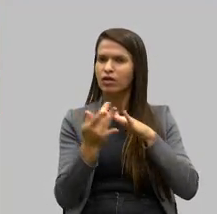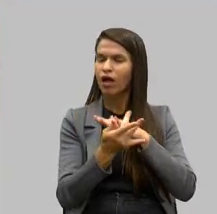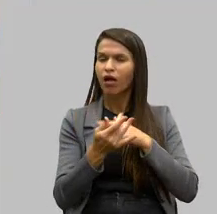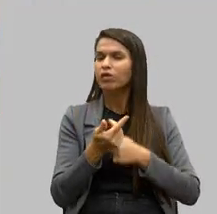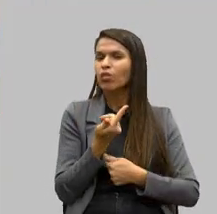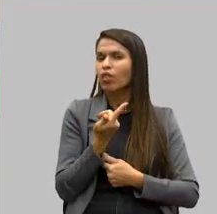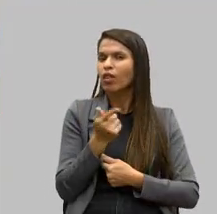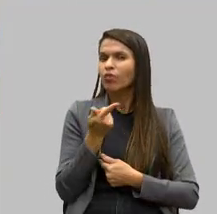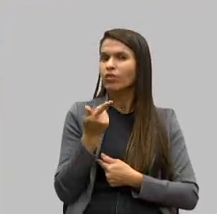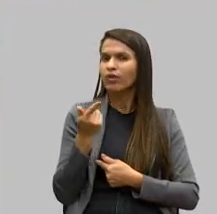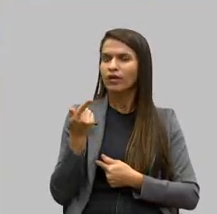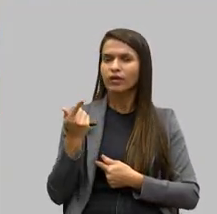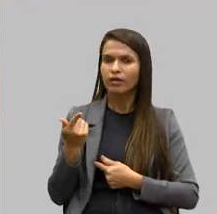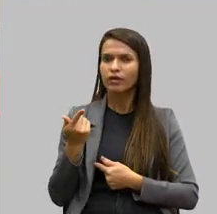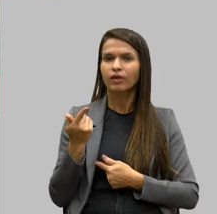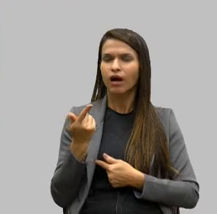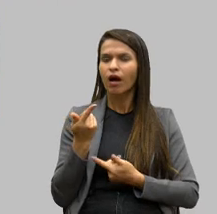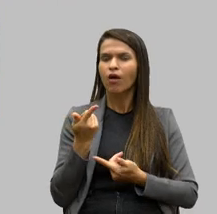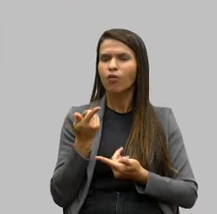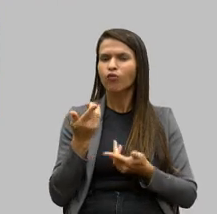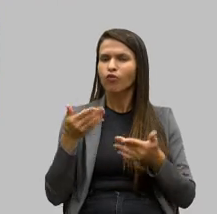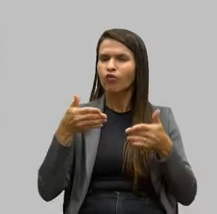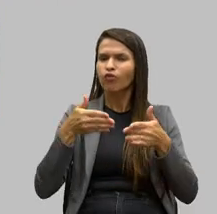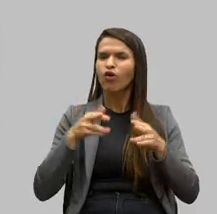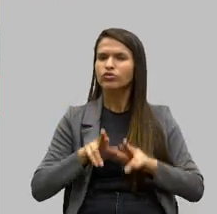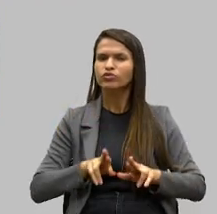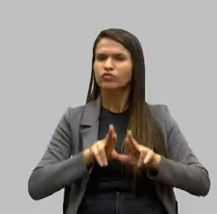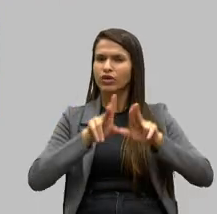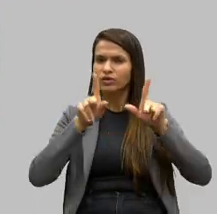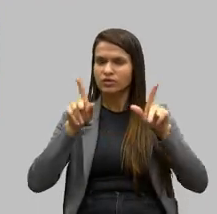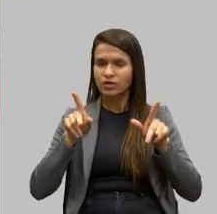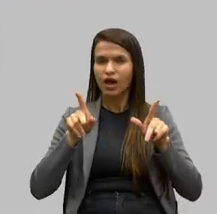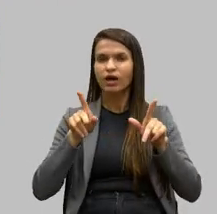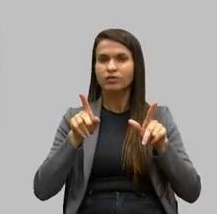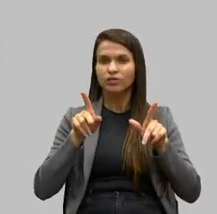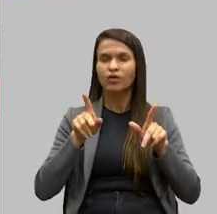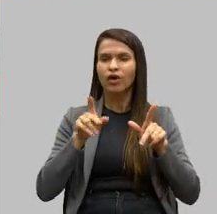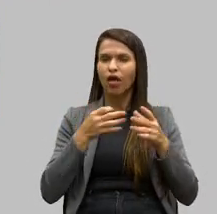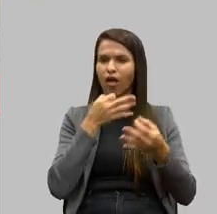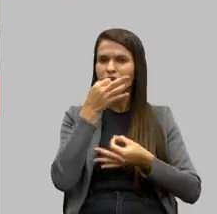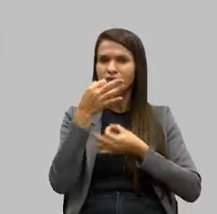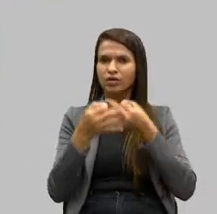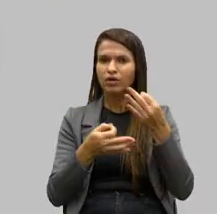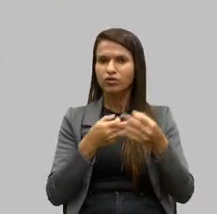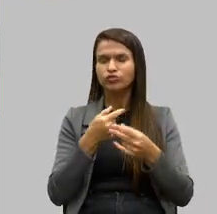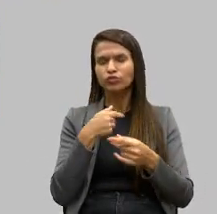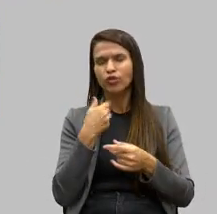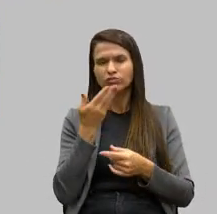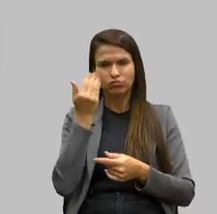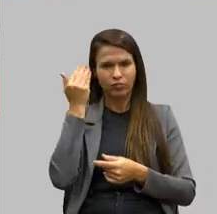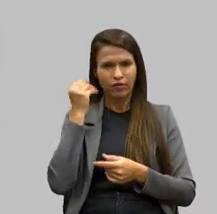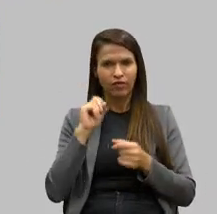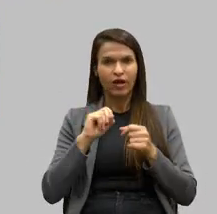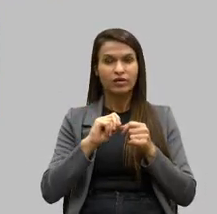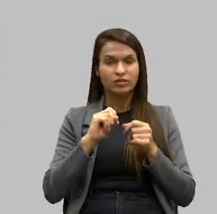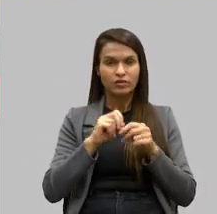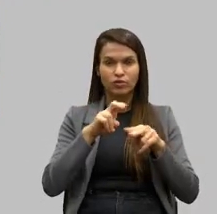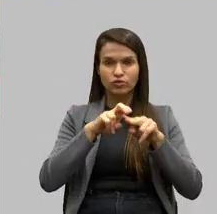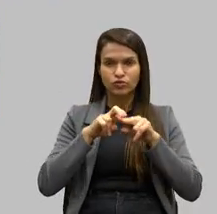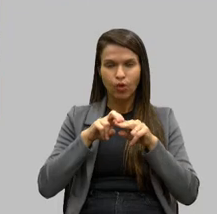tem, não teria nenhum tratamento diferenciado e as críticas que nós fazíamos sobre